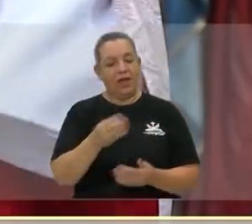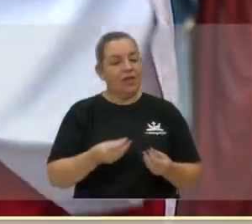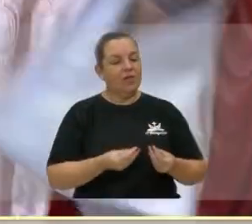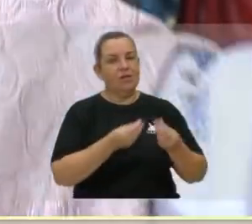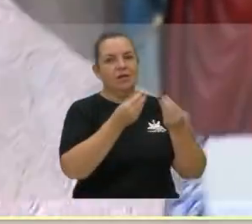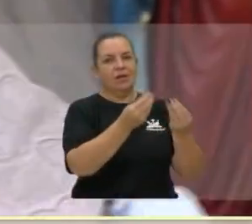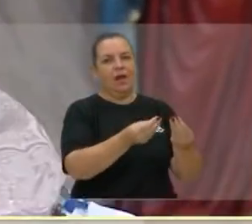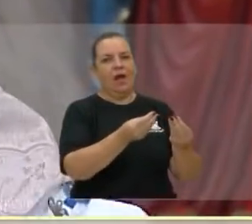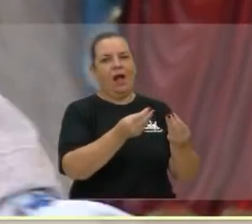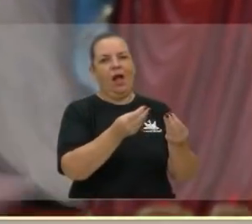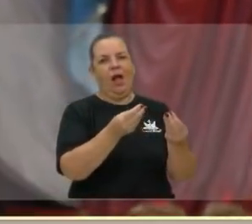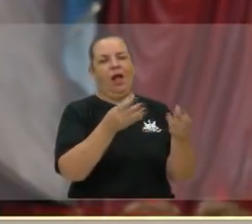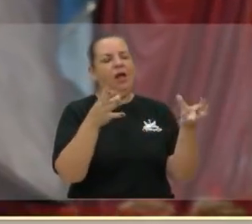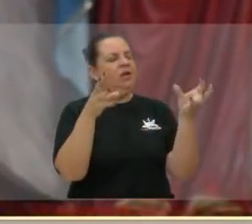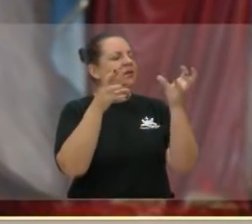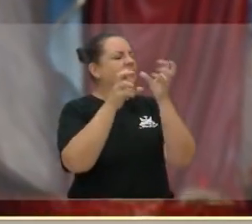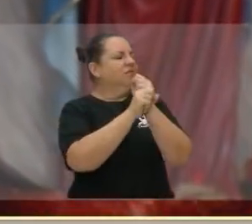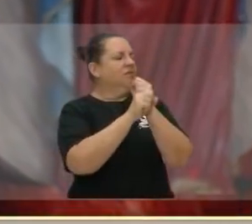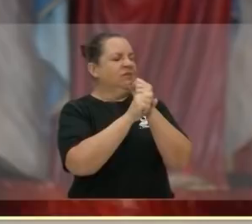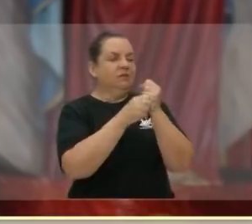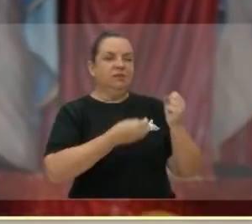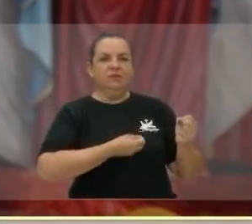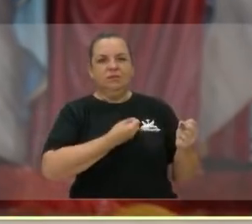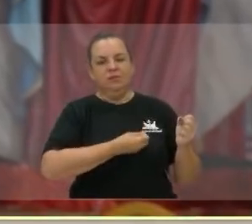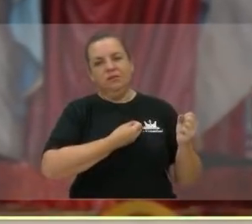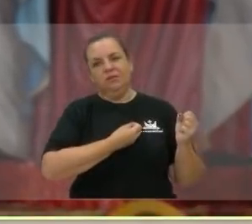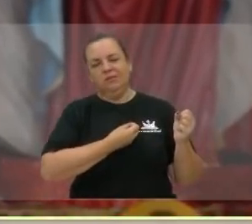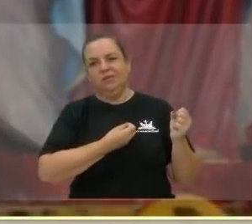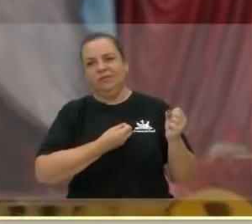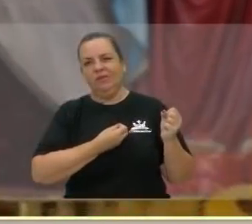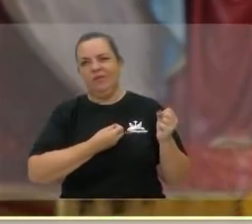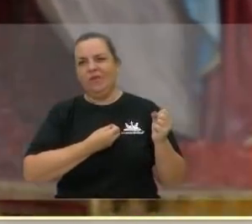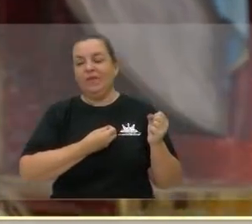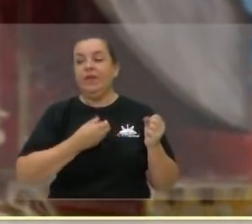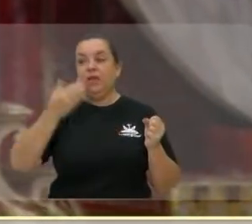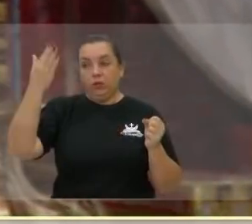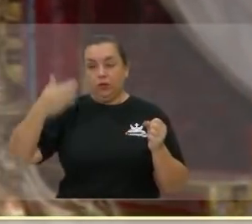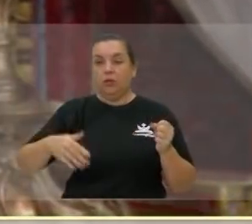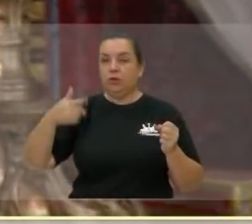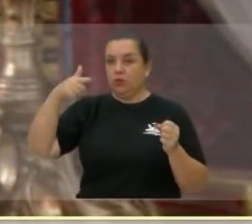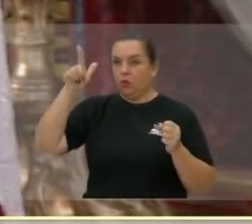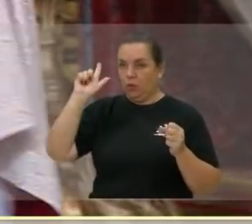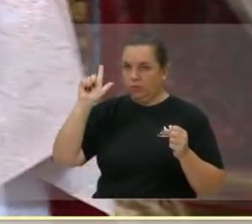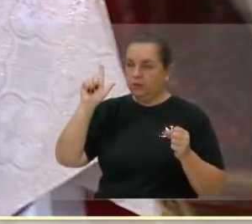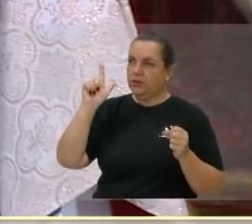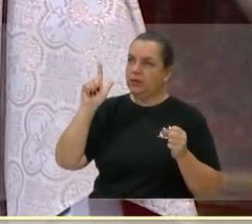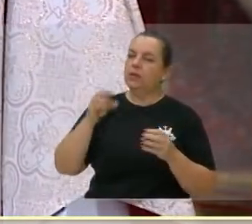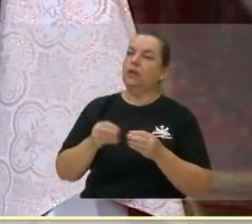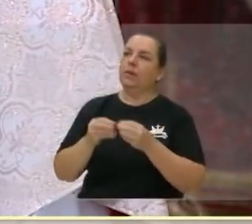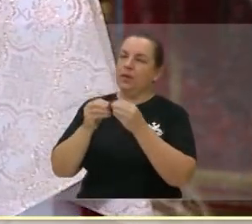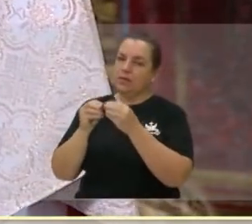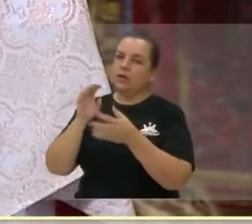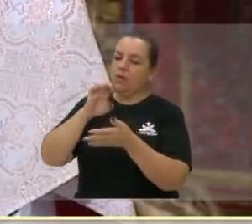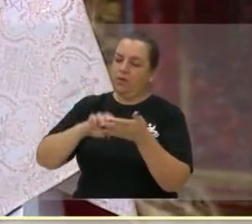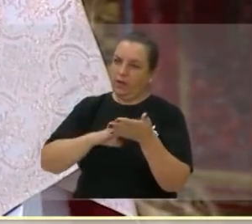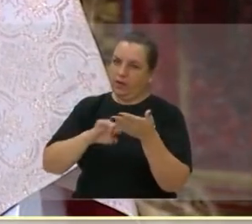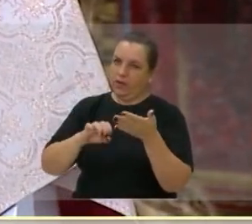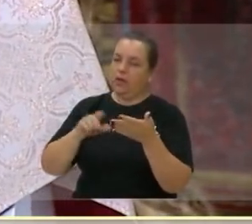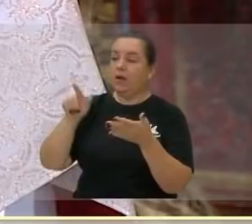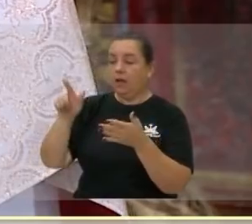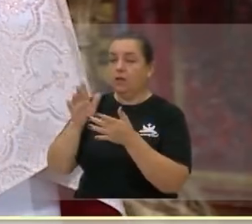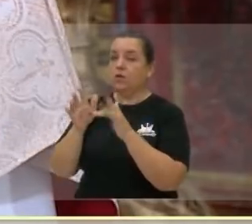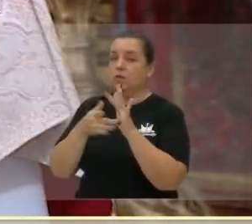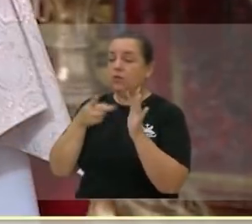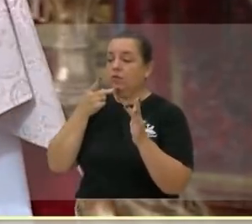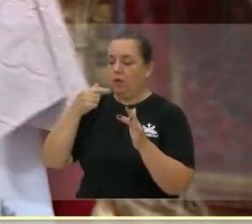a plenitude da vida. Então, diante de ontem, o texto que nos disse: eu sou o caminho, a verdade e a